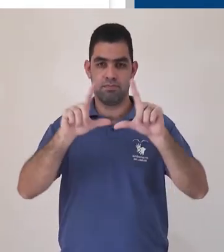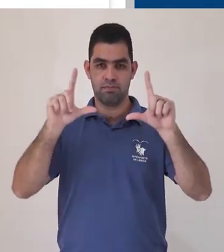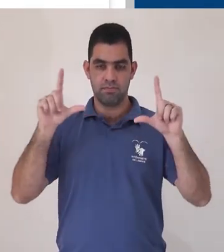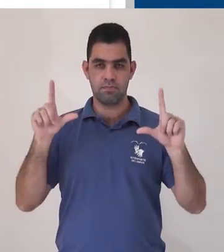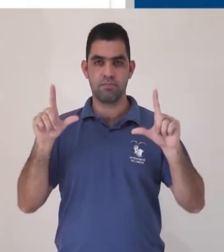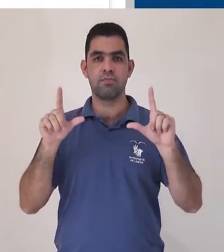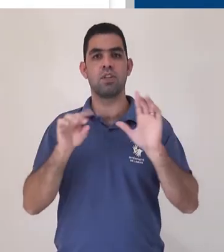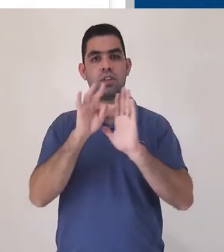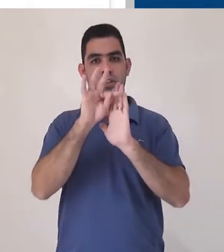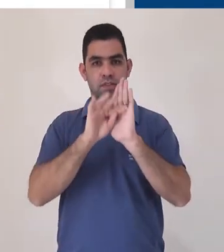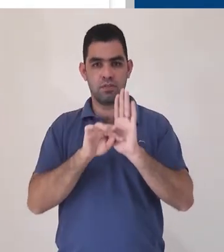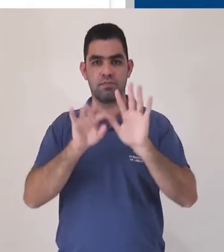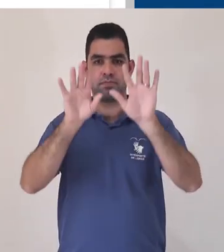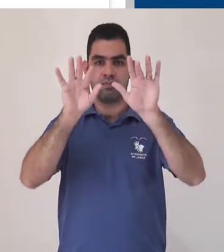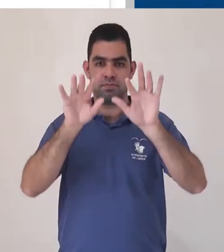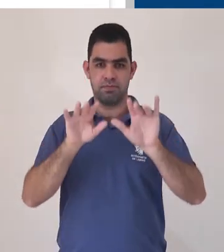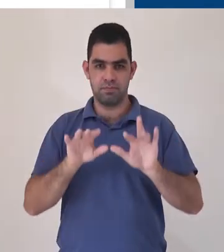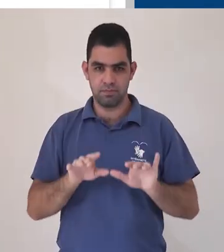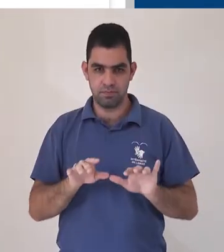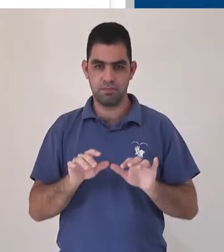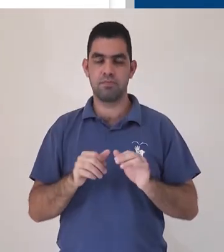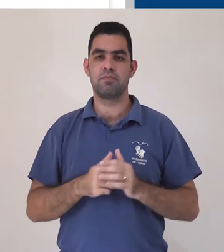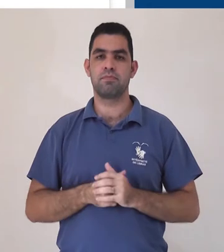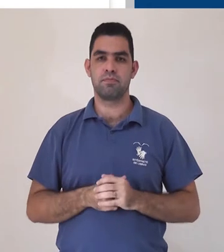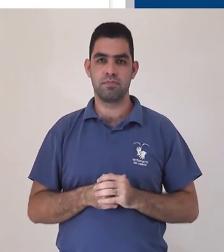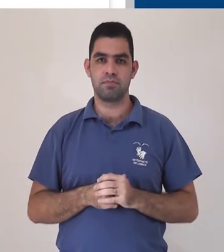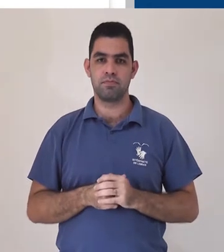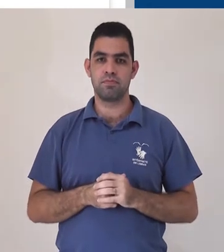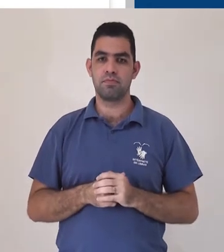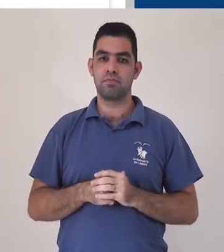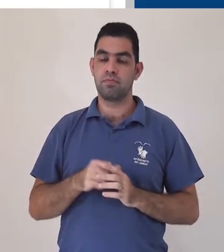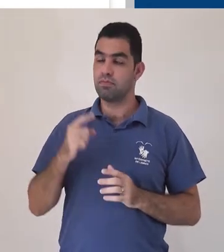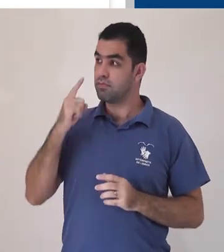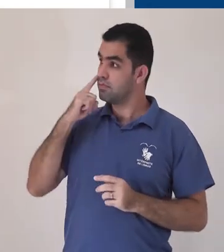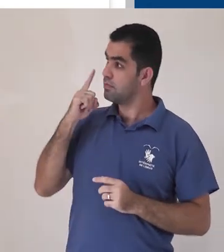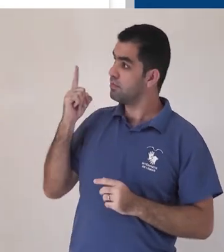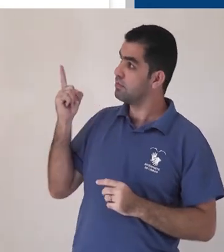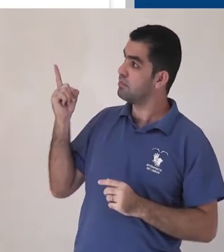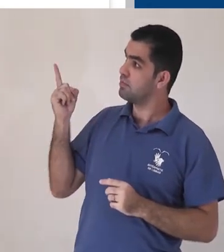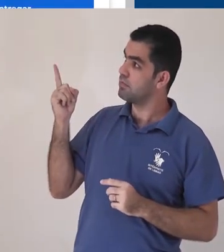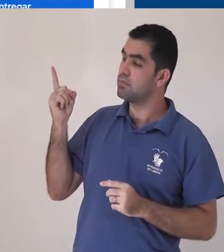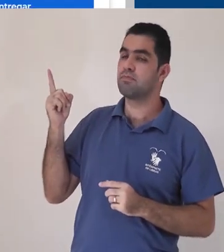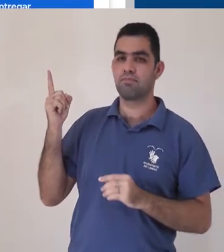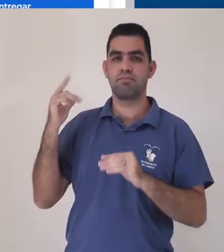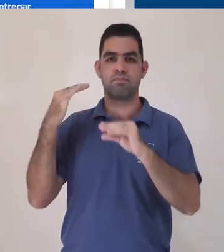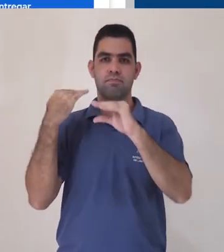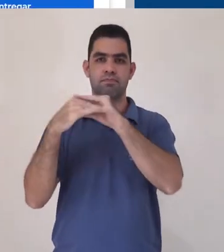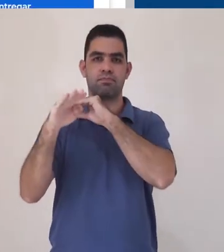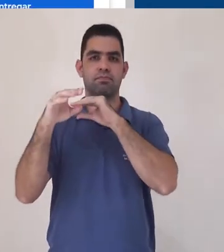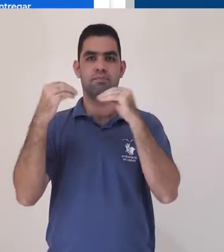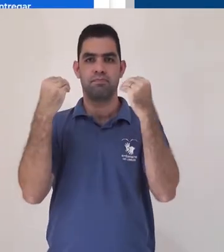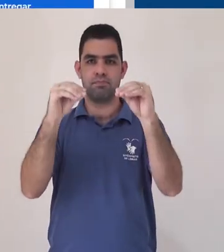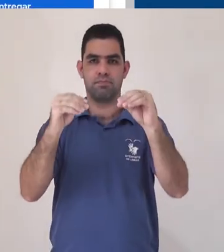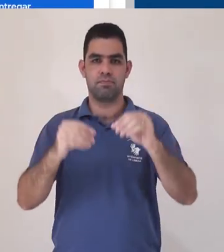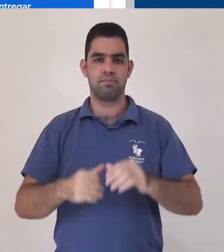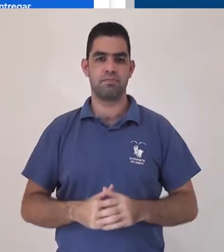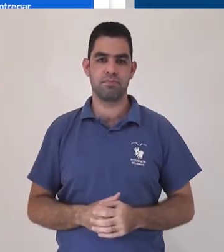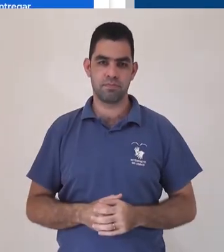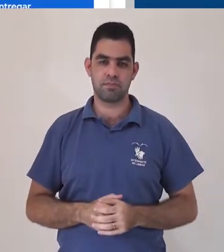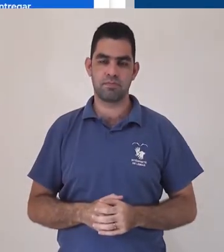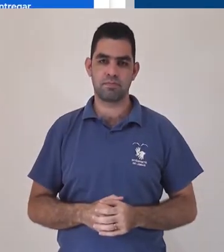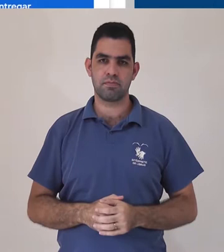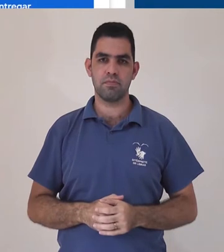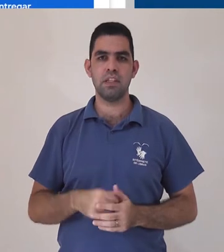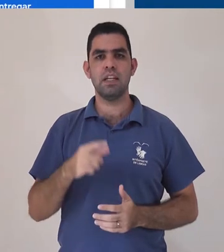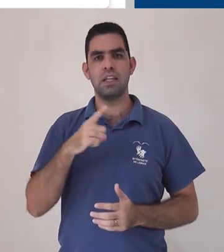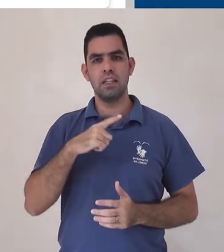comentário particular e depois clique no ícone à direita para postar não